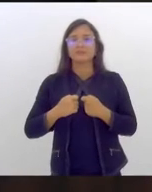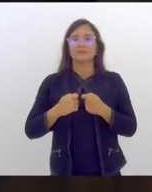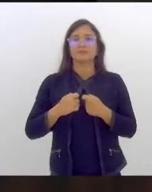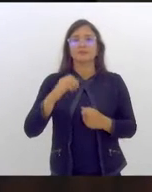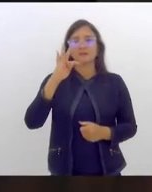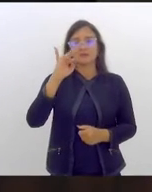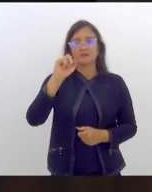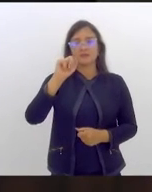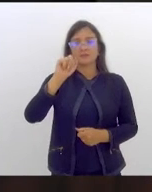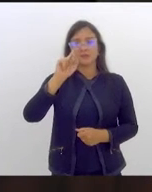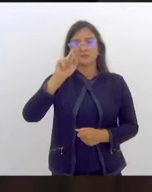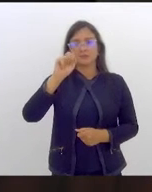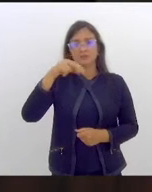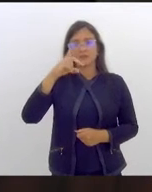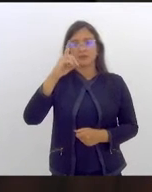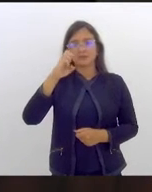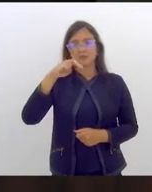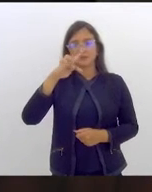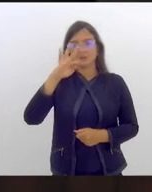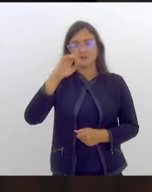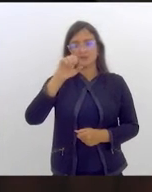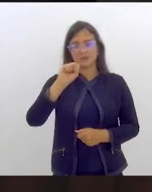diploma o capitão